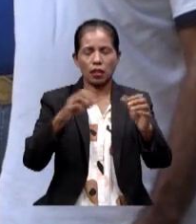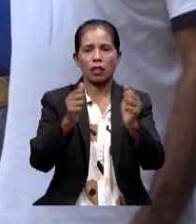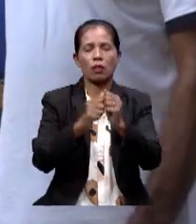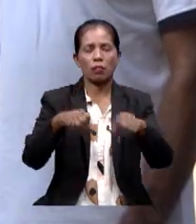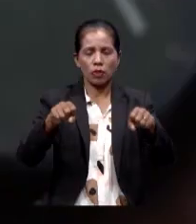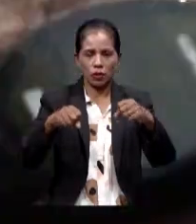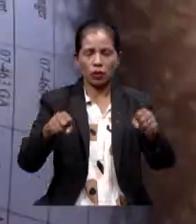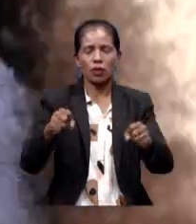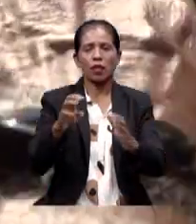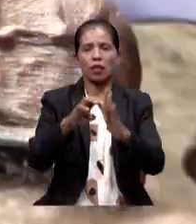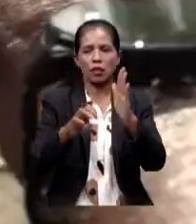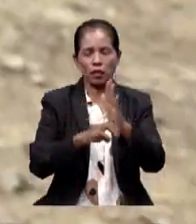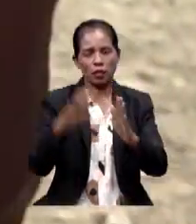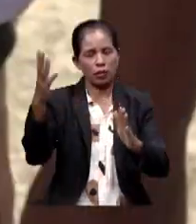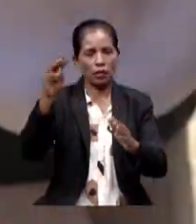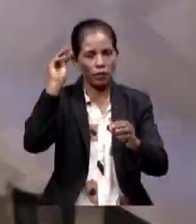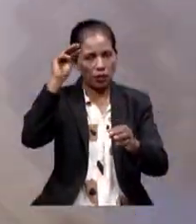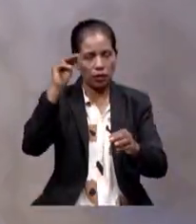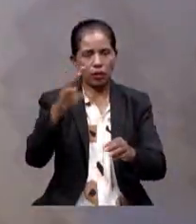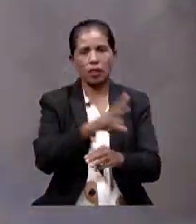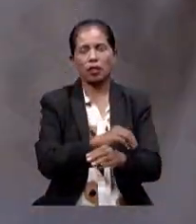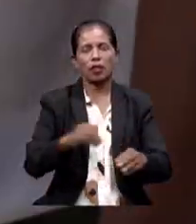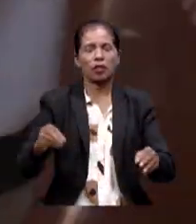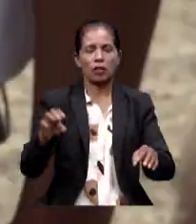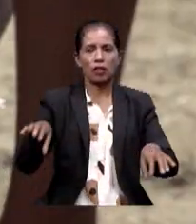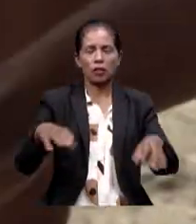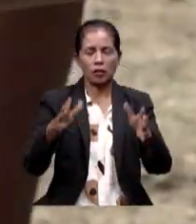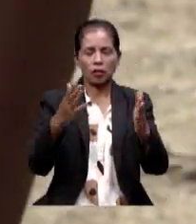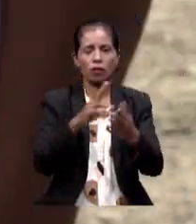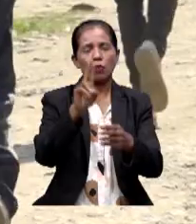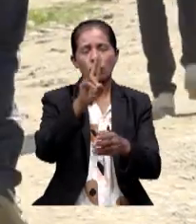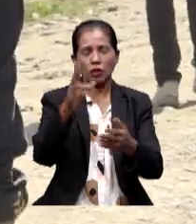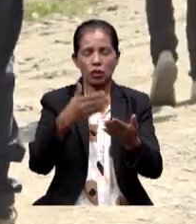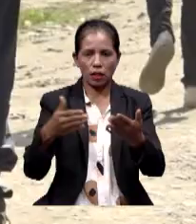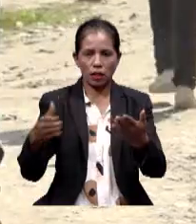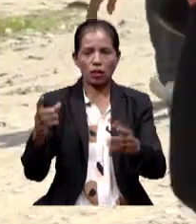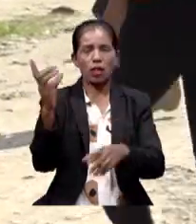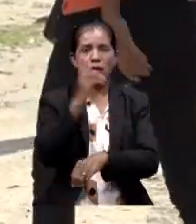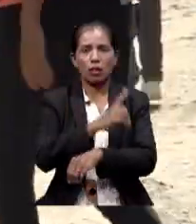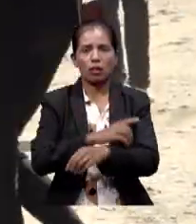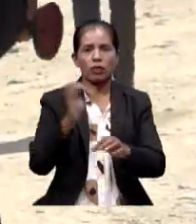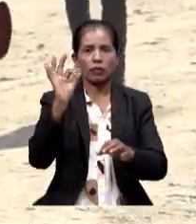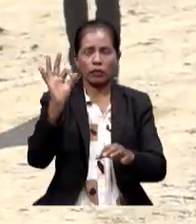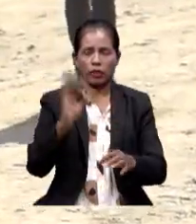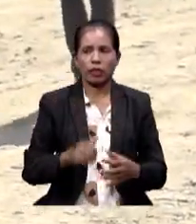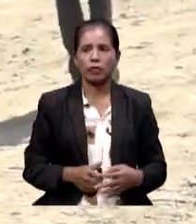União e a cada ministério. Nune evita funcionar Sira, usa patrimônio Estado União e alora férias.